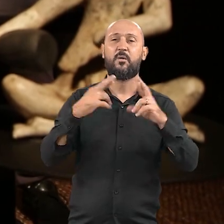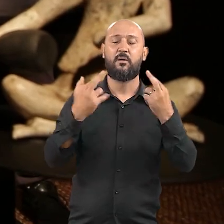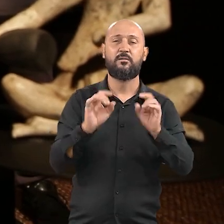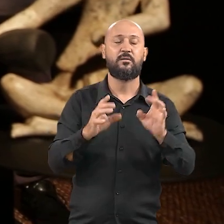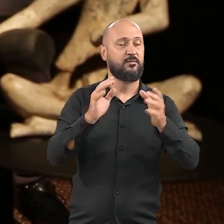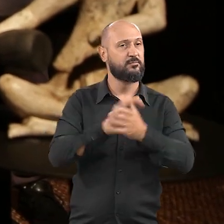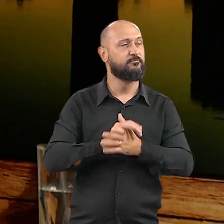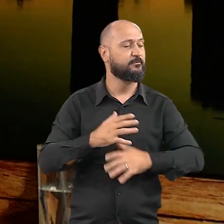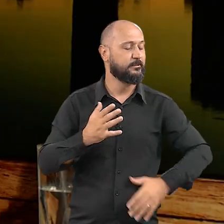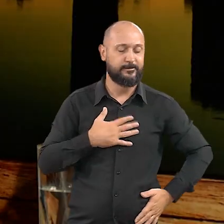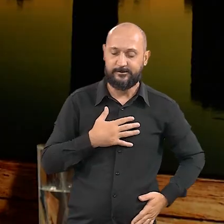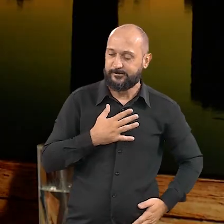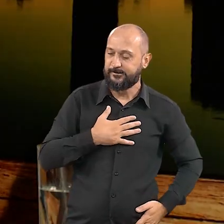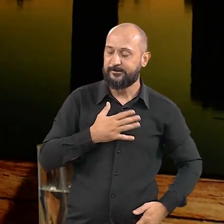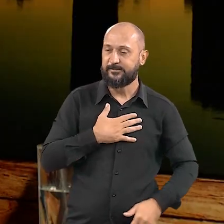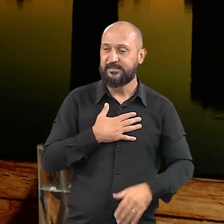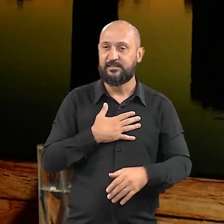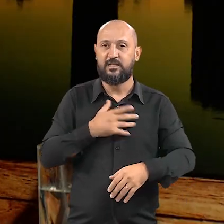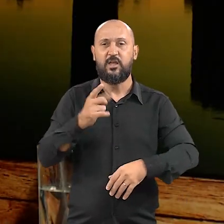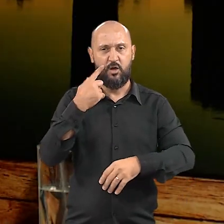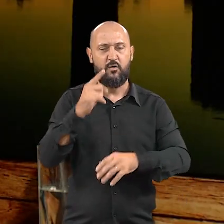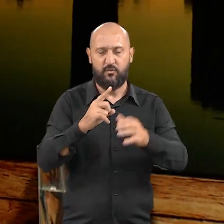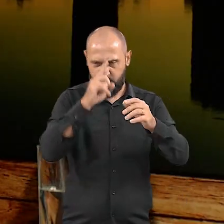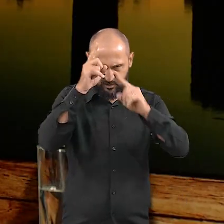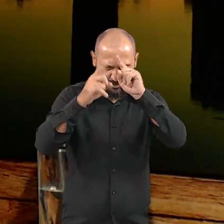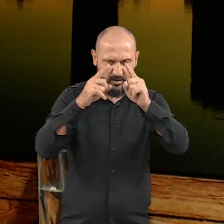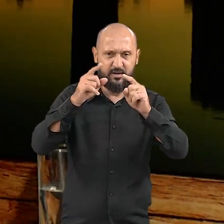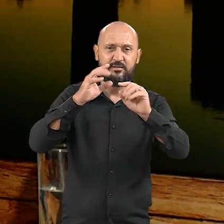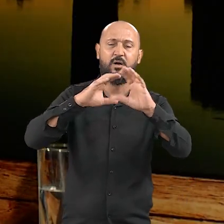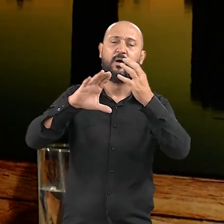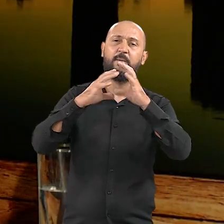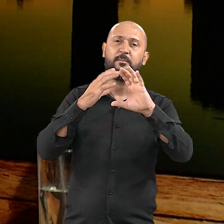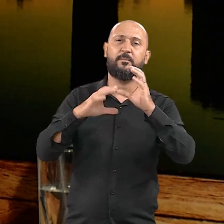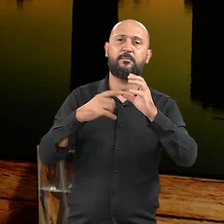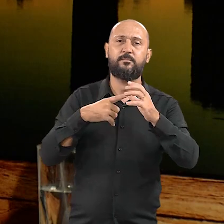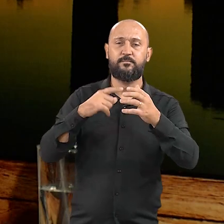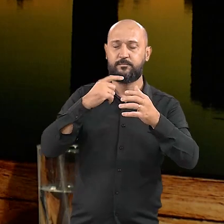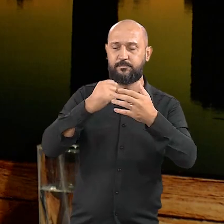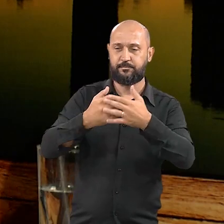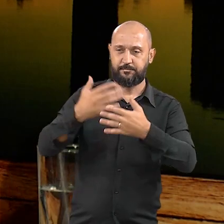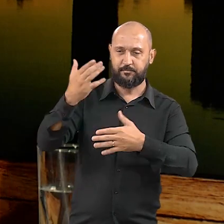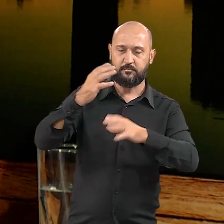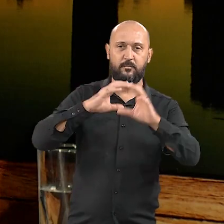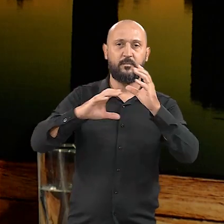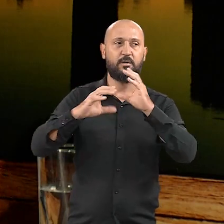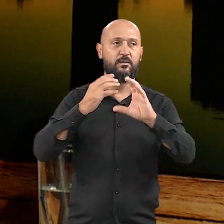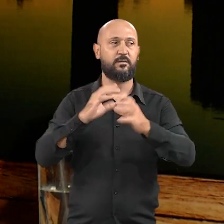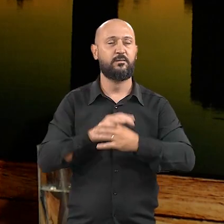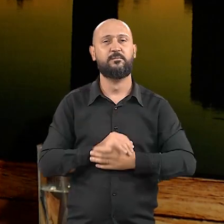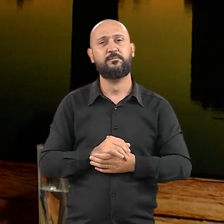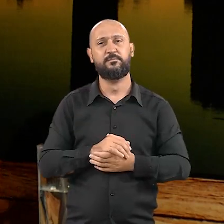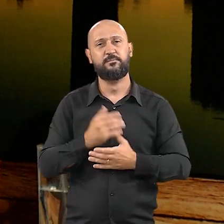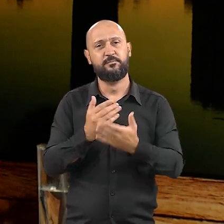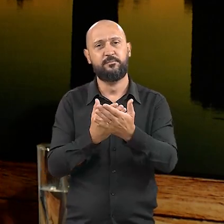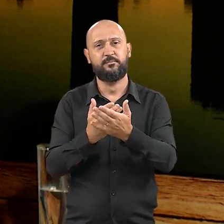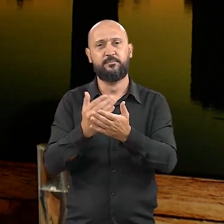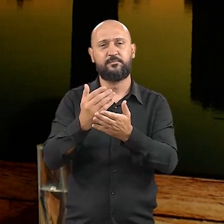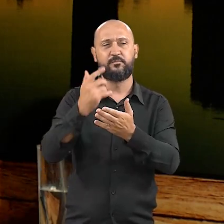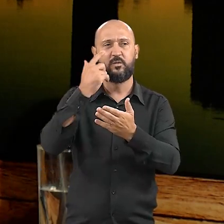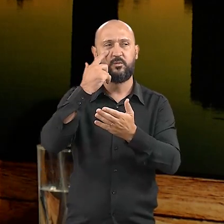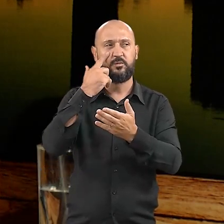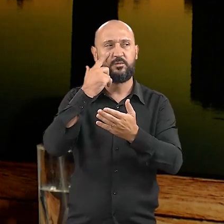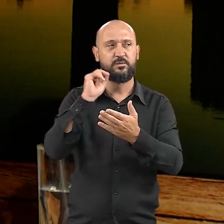solenidade semanas. Solenidade. Eu falei, pô... Sessão solene vou fazer da nossa uma música casa para eles. Aí eu criei uma canção. Mas aí foi o comecinho